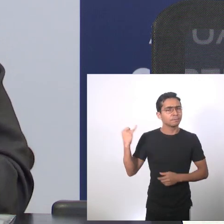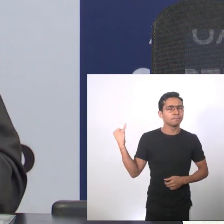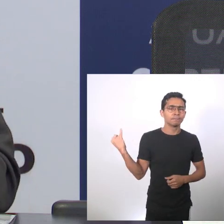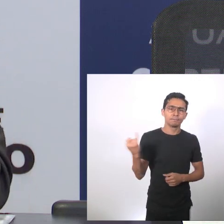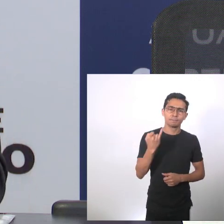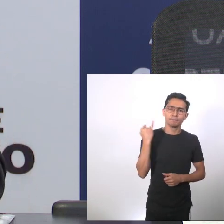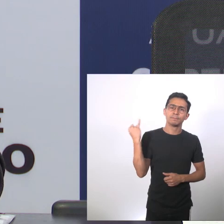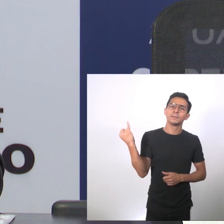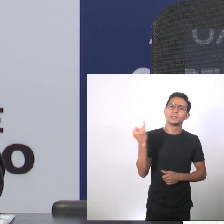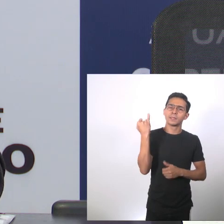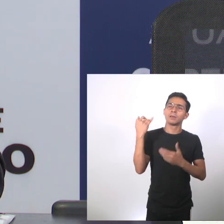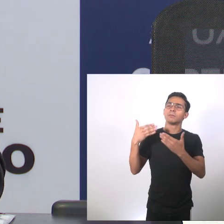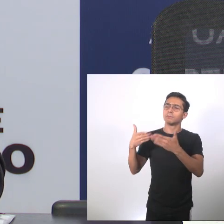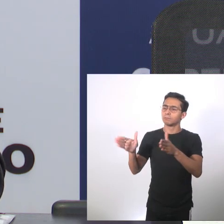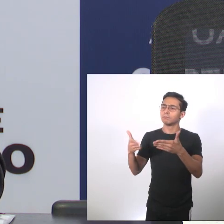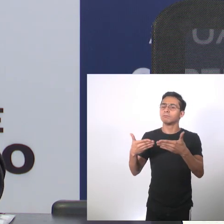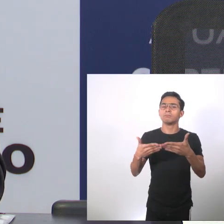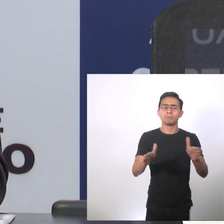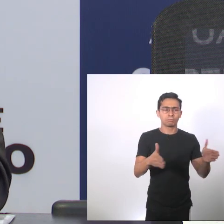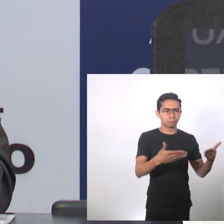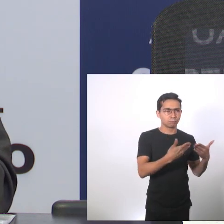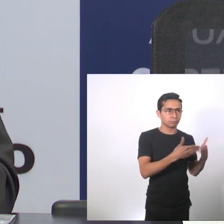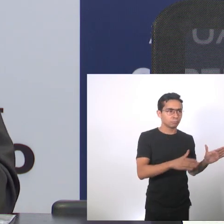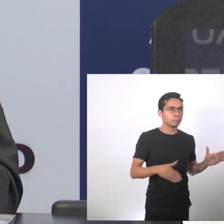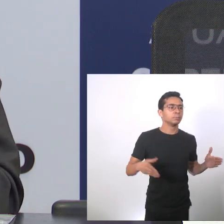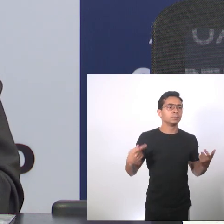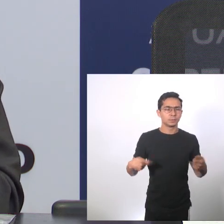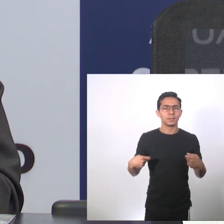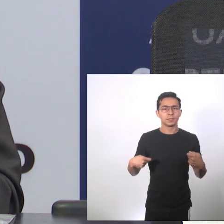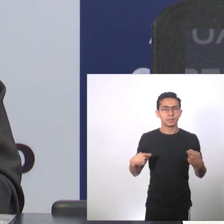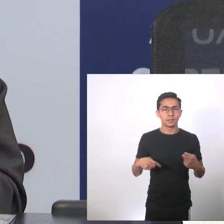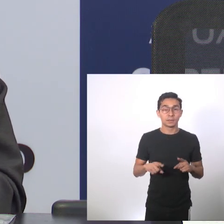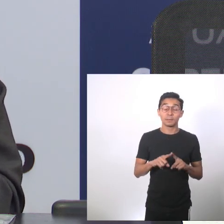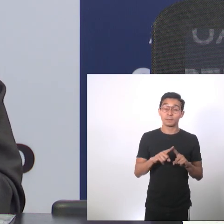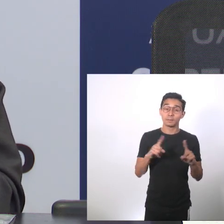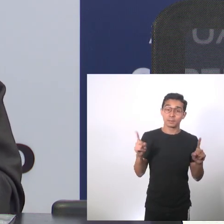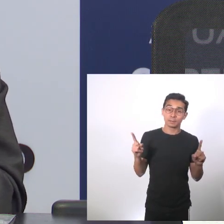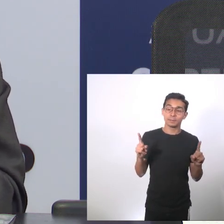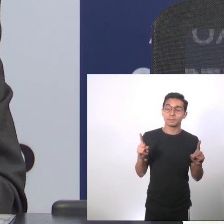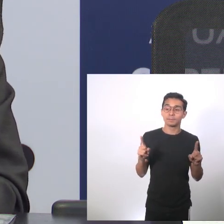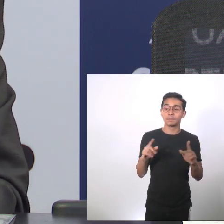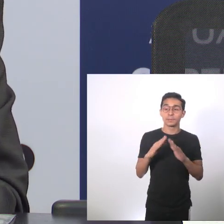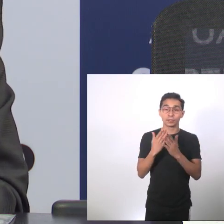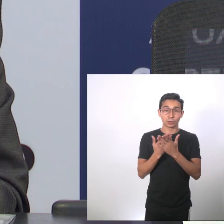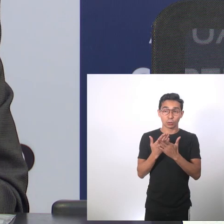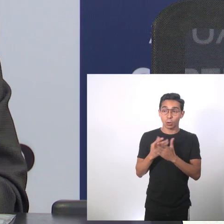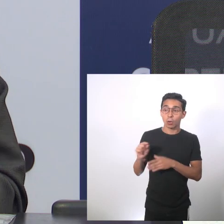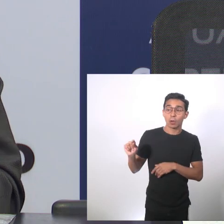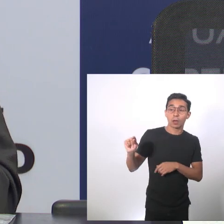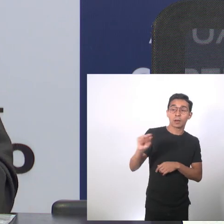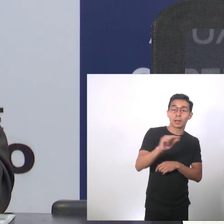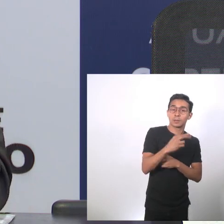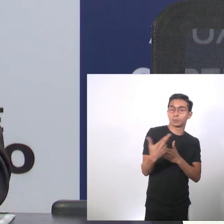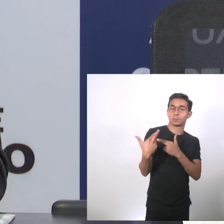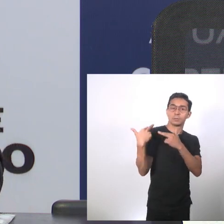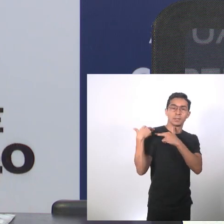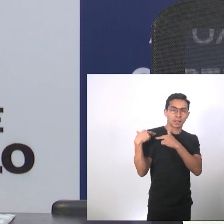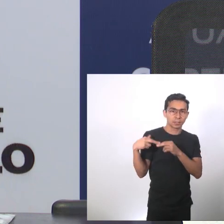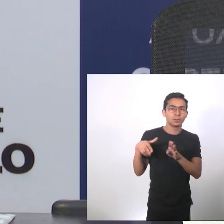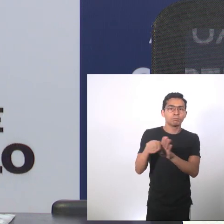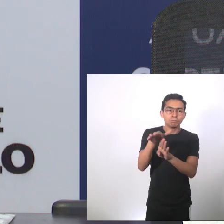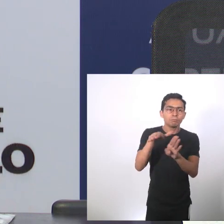precisam manter o seu atendimento, o que não quer dizer que elas não tenham um papel, principalmente na orientação, né?